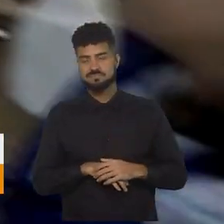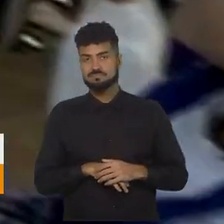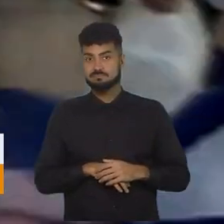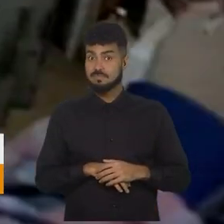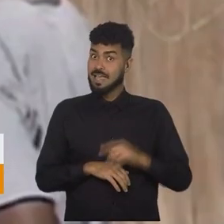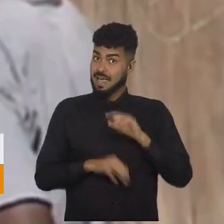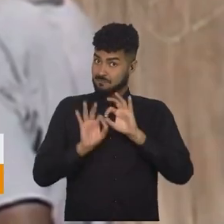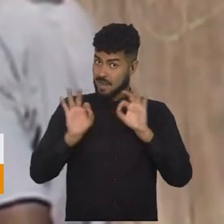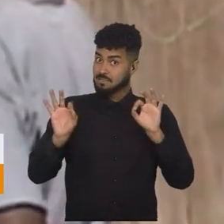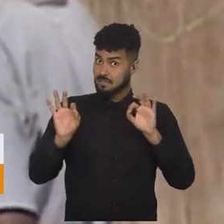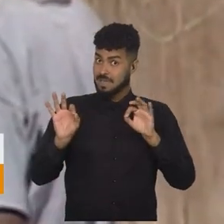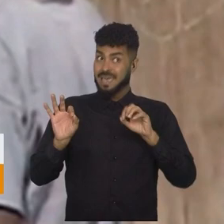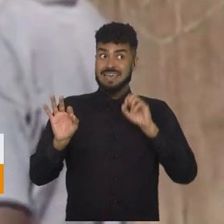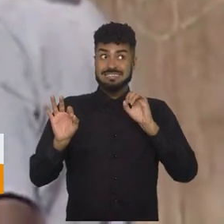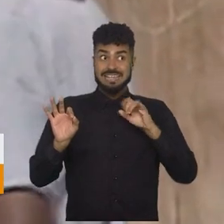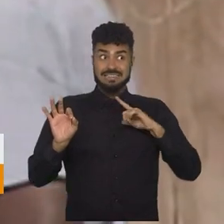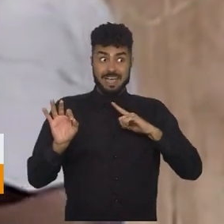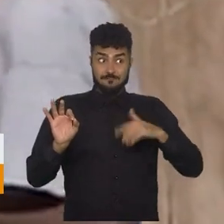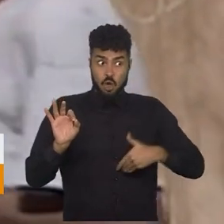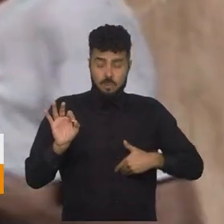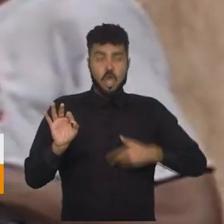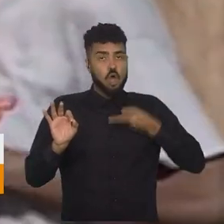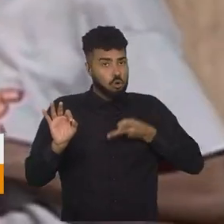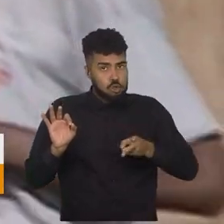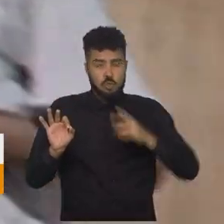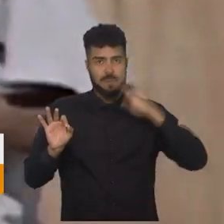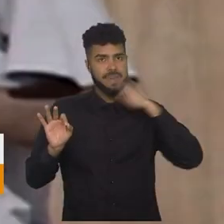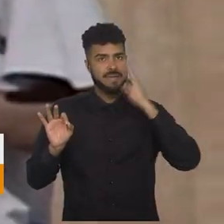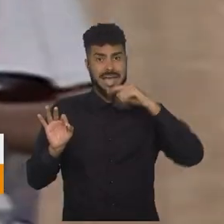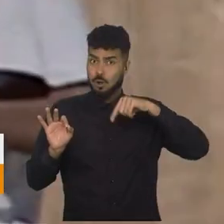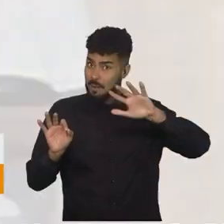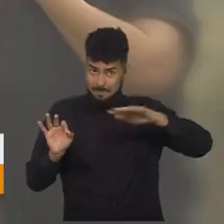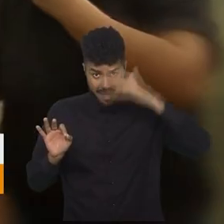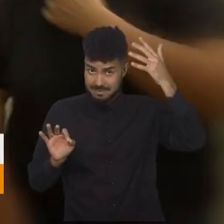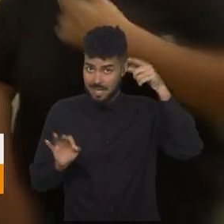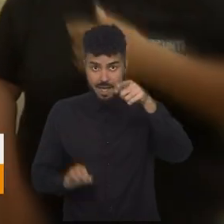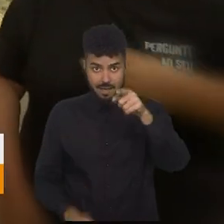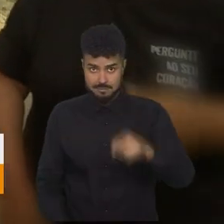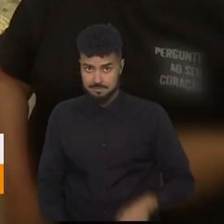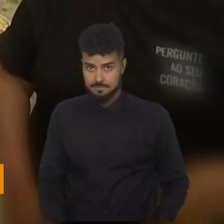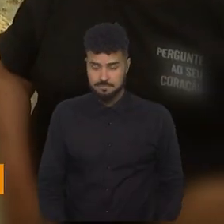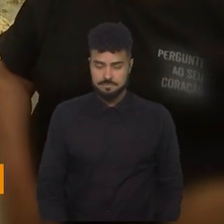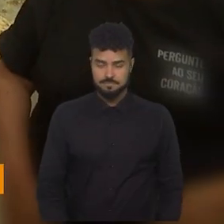tem fome continua com pressa e agora mais ainda.